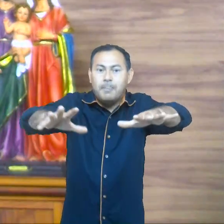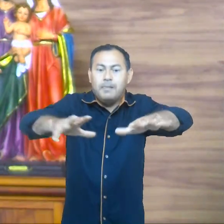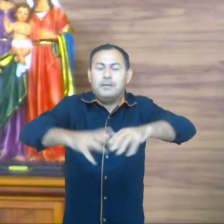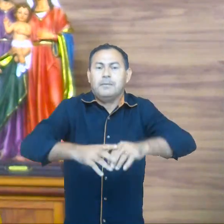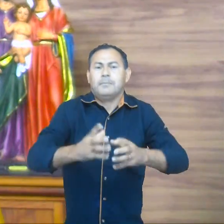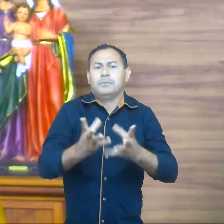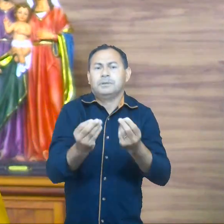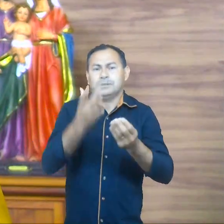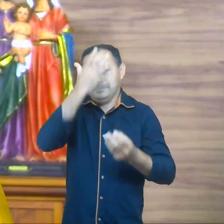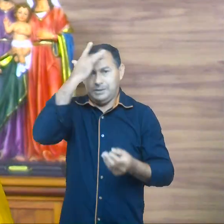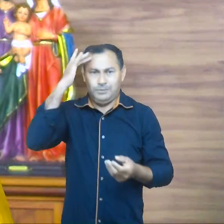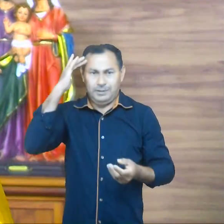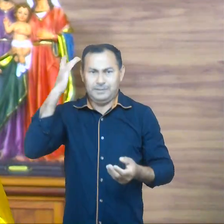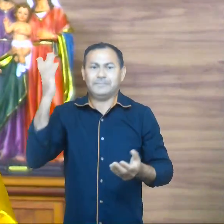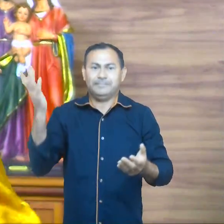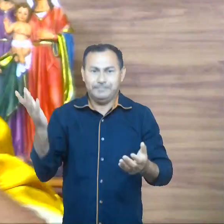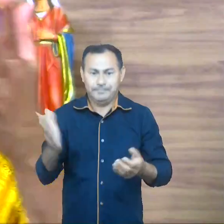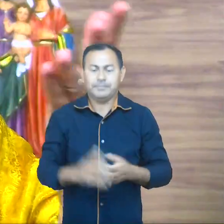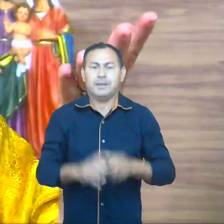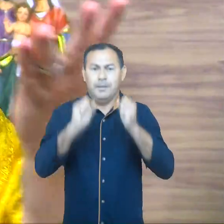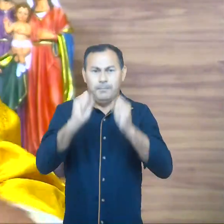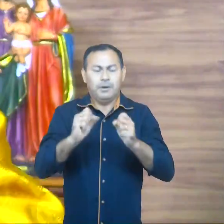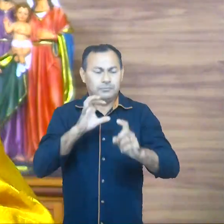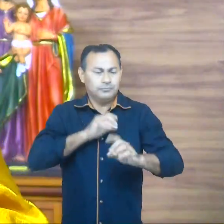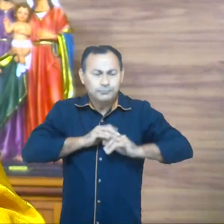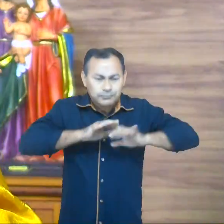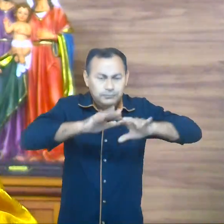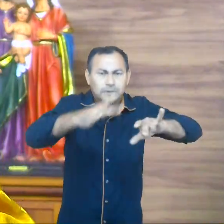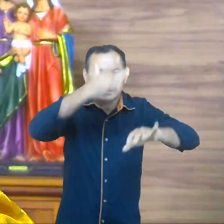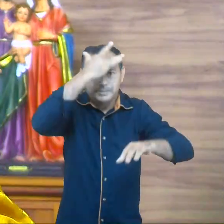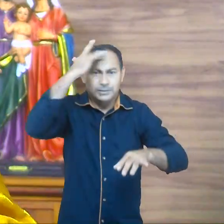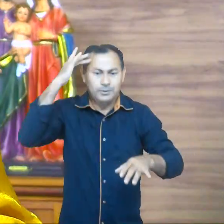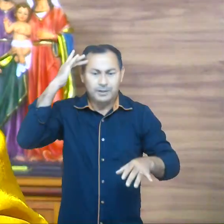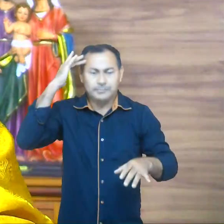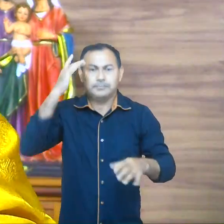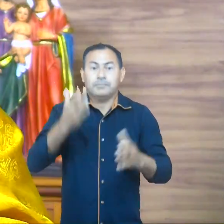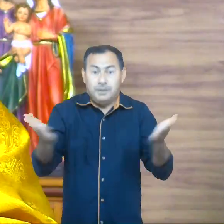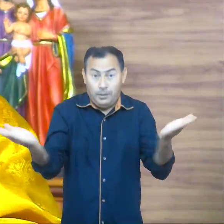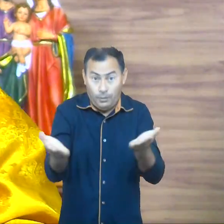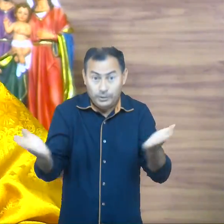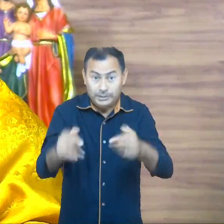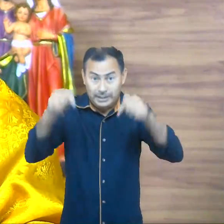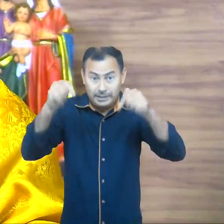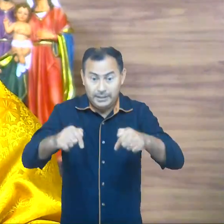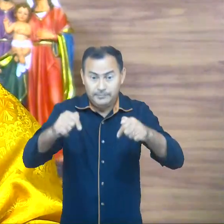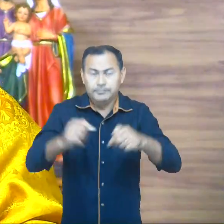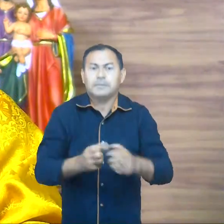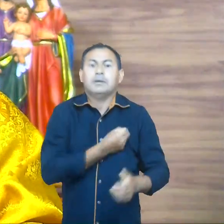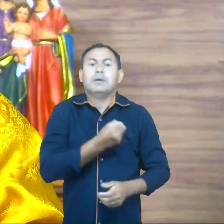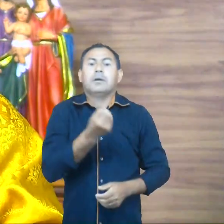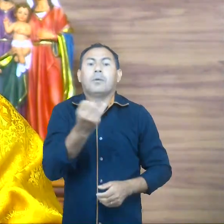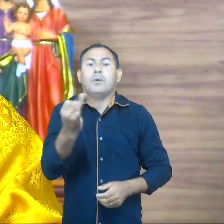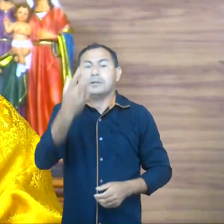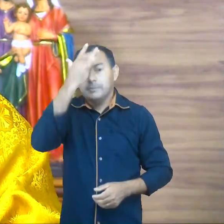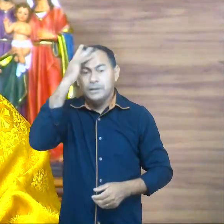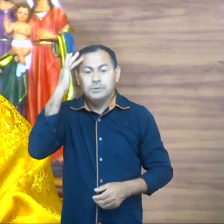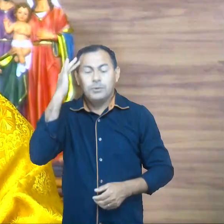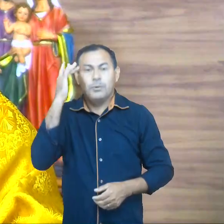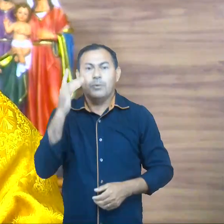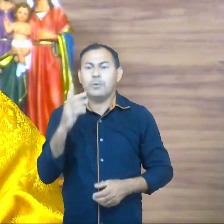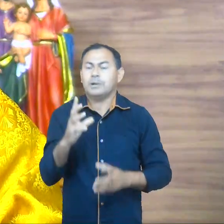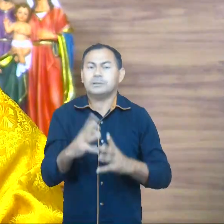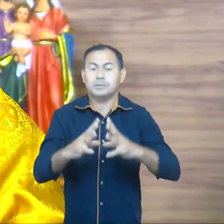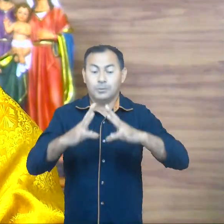de pessoas, pode atingir milhares de pessoas. Hoje aqui, quantas pessoas foram curadas de